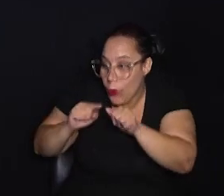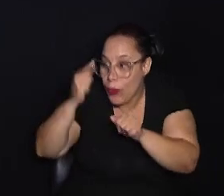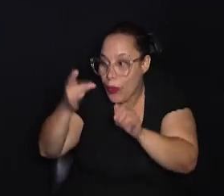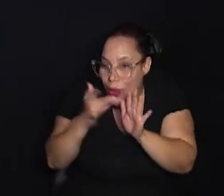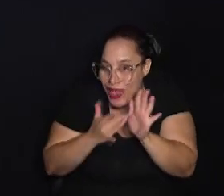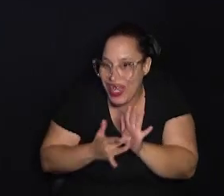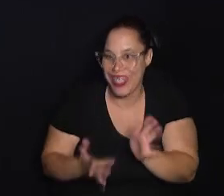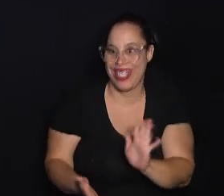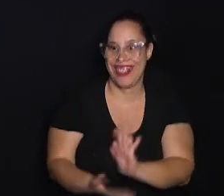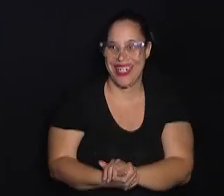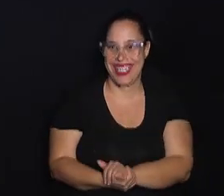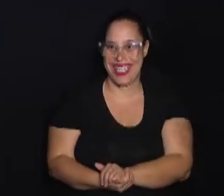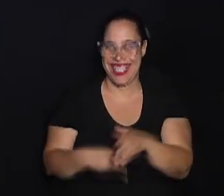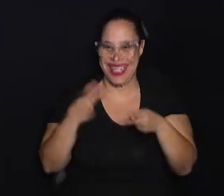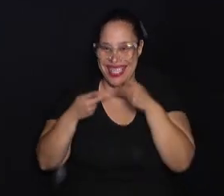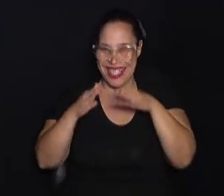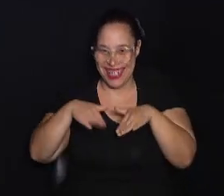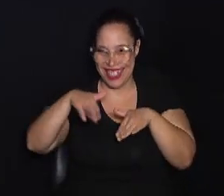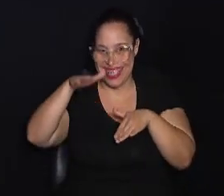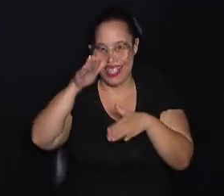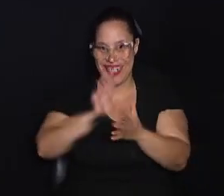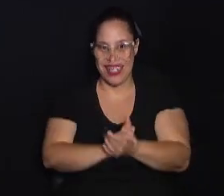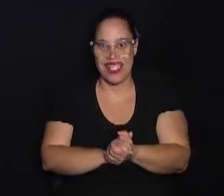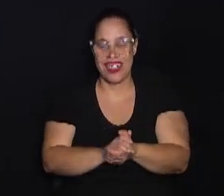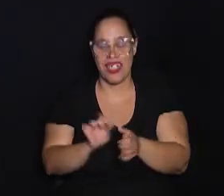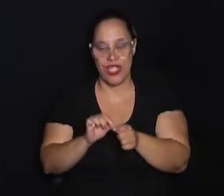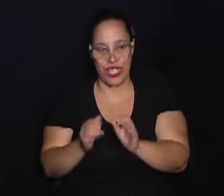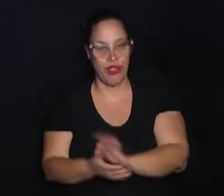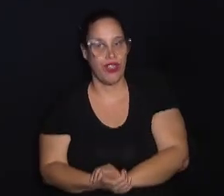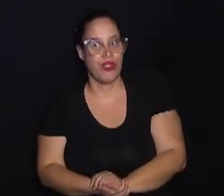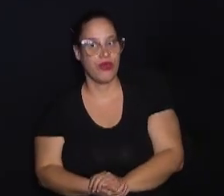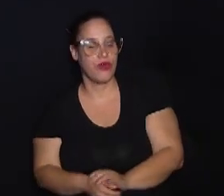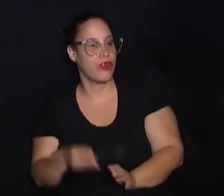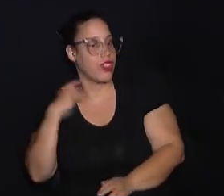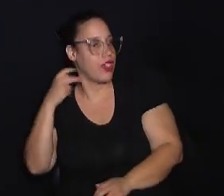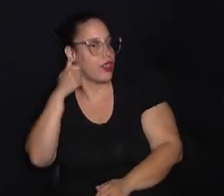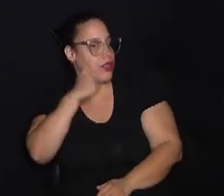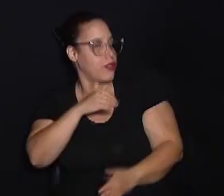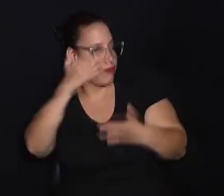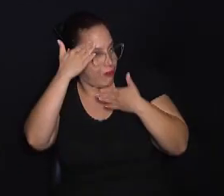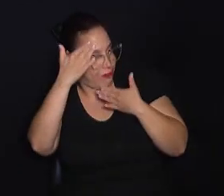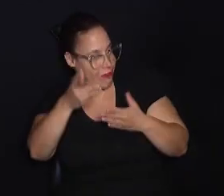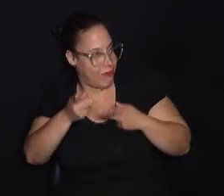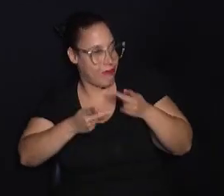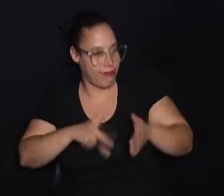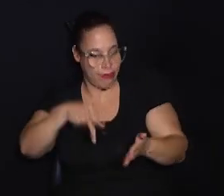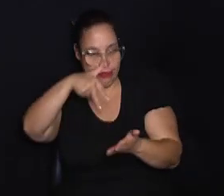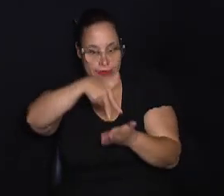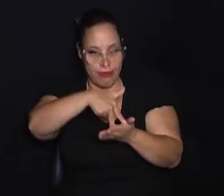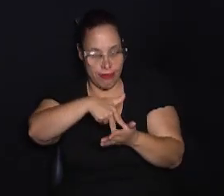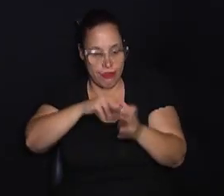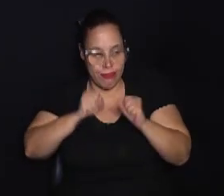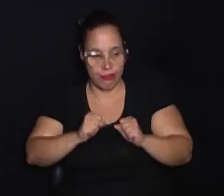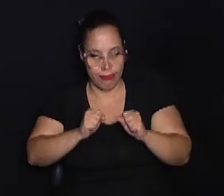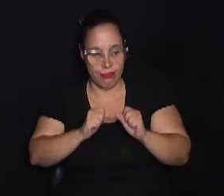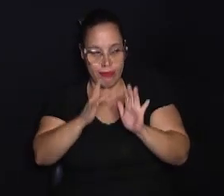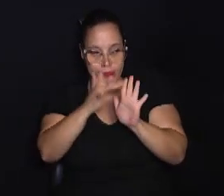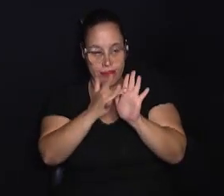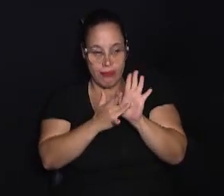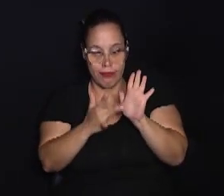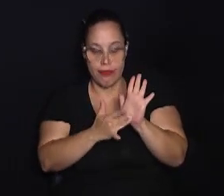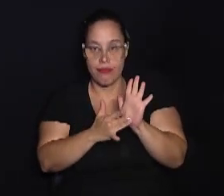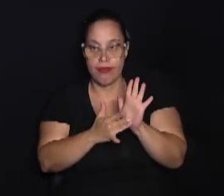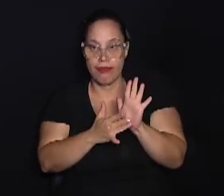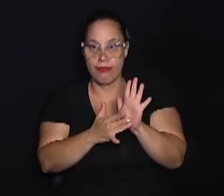Em Pauta para a gente poder falar mais do que a gente tem feito. Vereadora, muito obrigado pela sua disponibilidade de poder participar aqui do programa Em